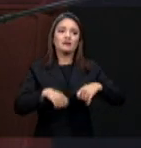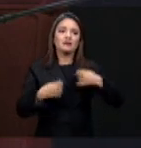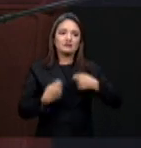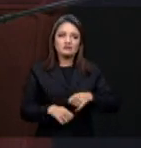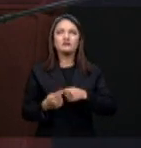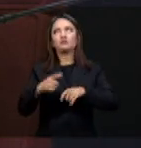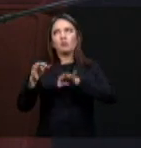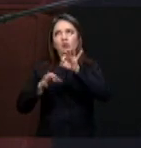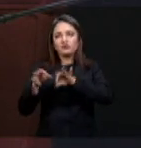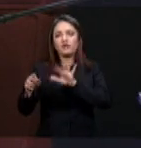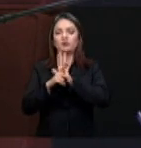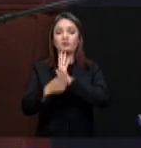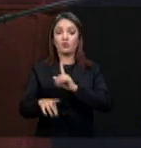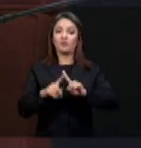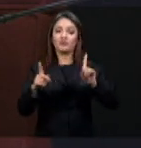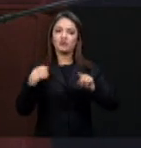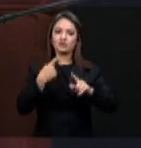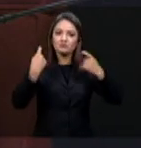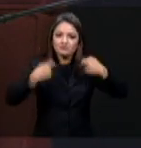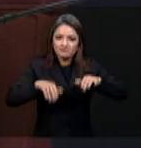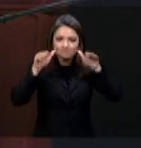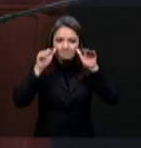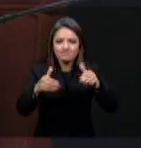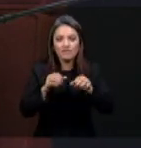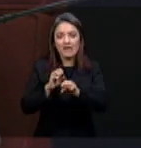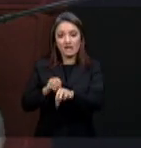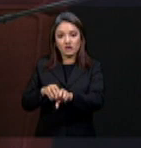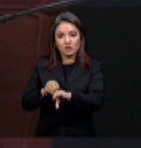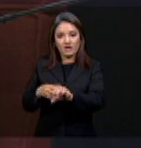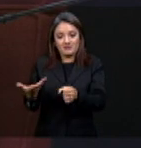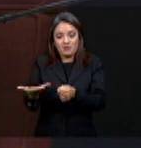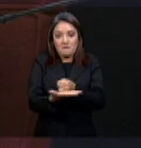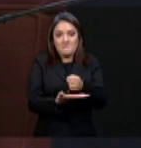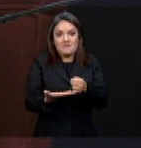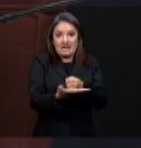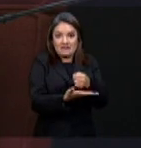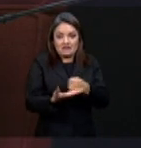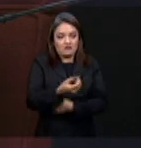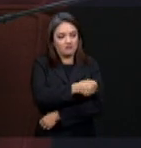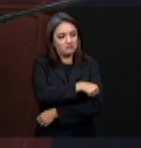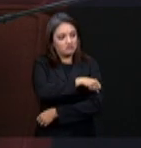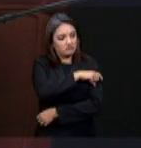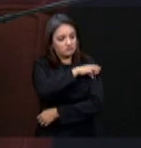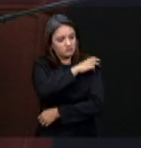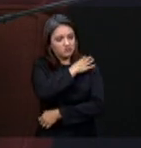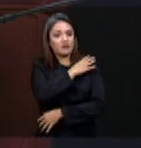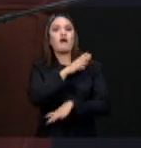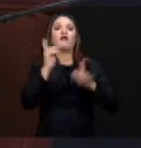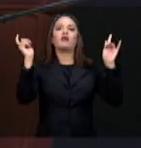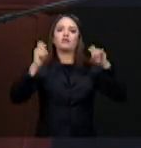olhar com muita muita atenção à questão da educação ela ela leva a que tudo se transforme ela leva